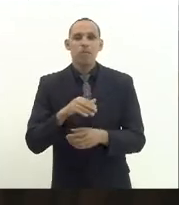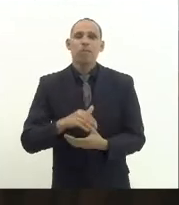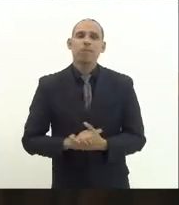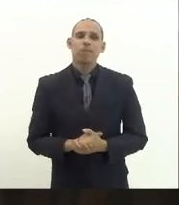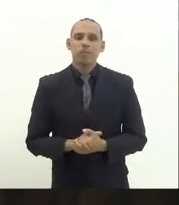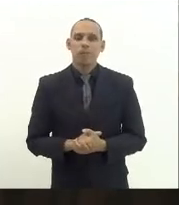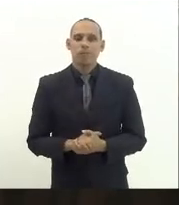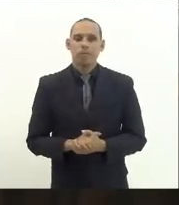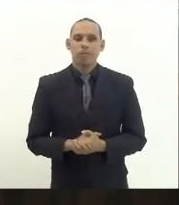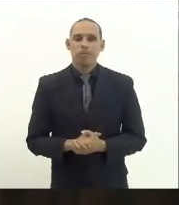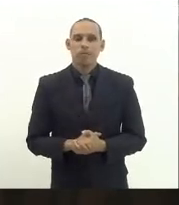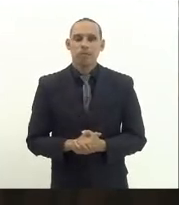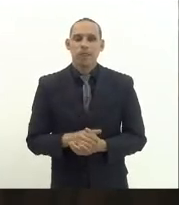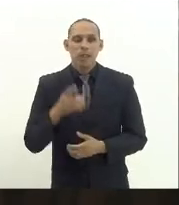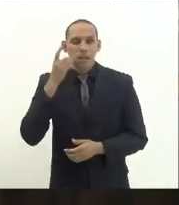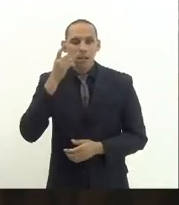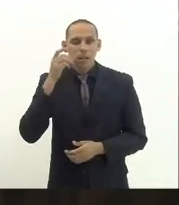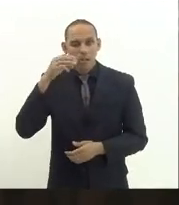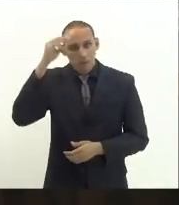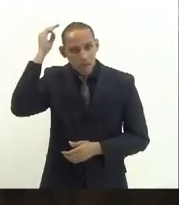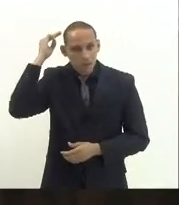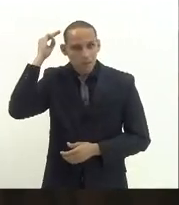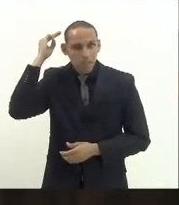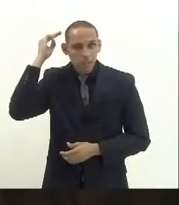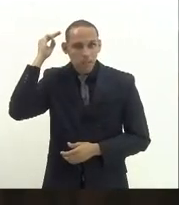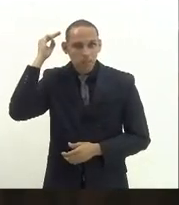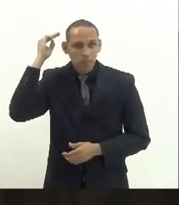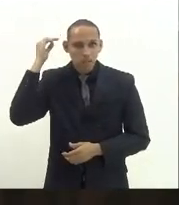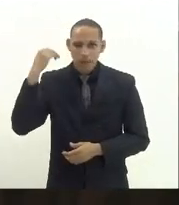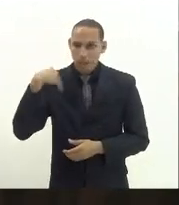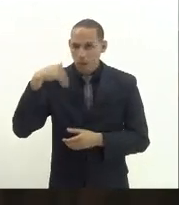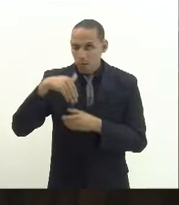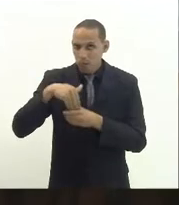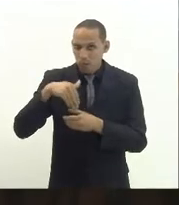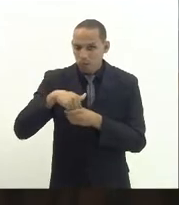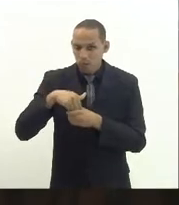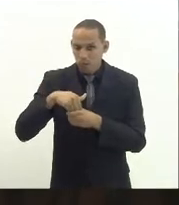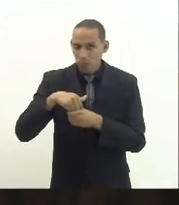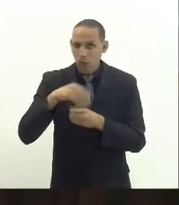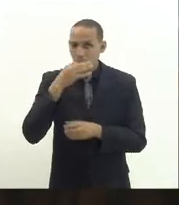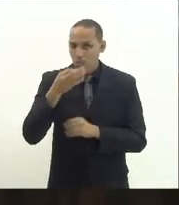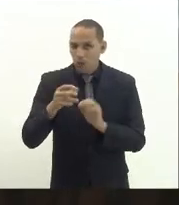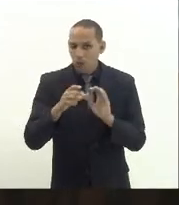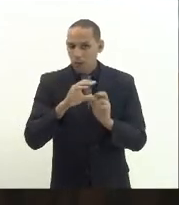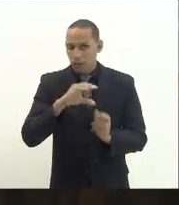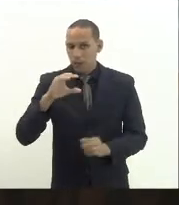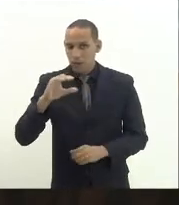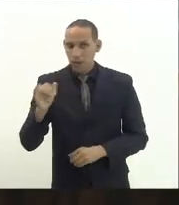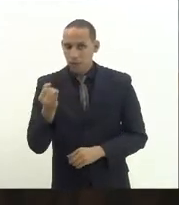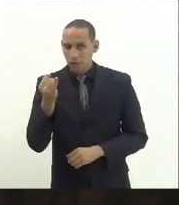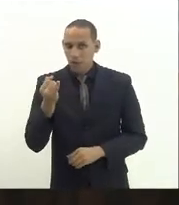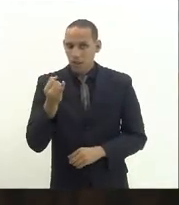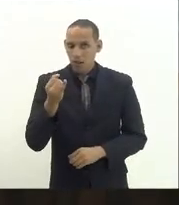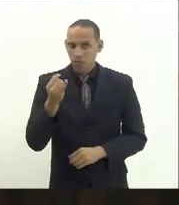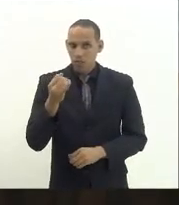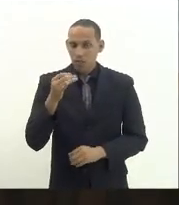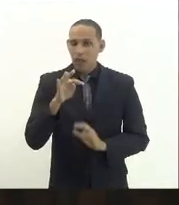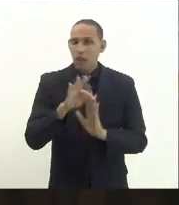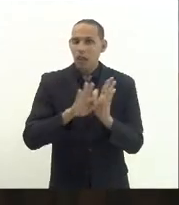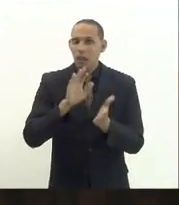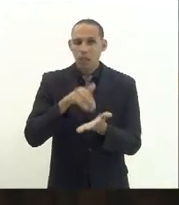discussão Deputado Márcio eu vou votar o parecer da ccj vossa excelência não deu forma final